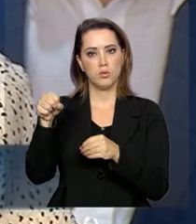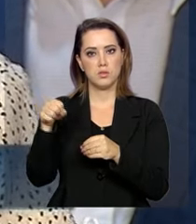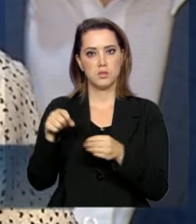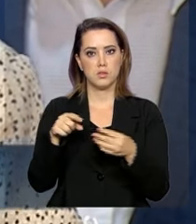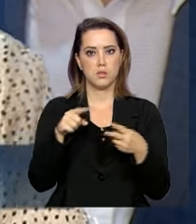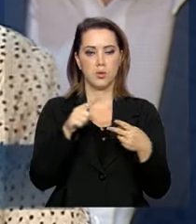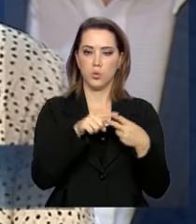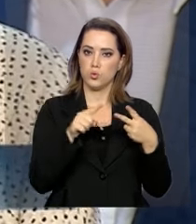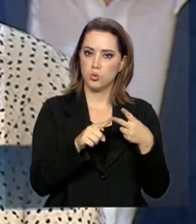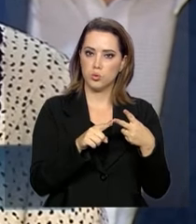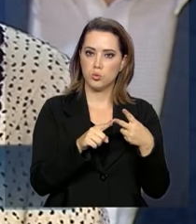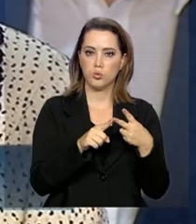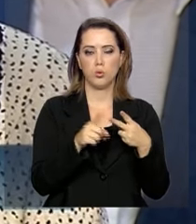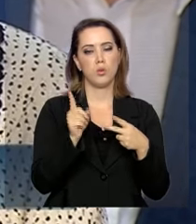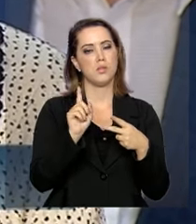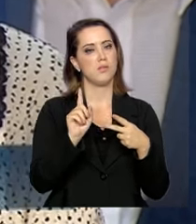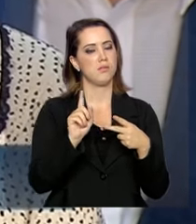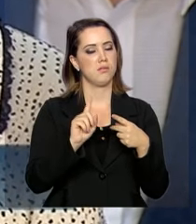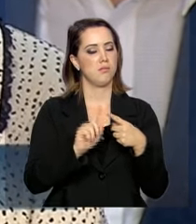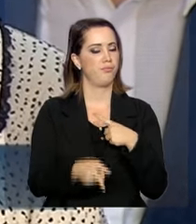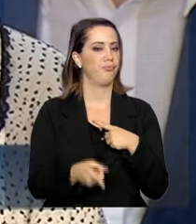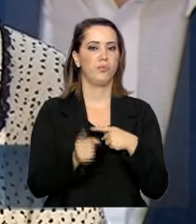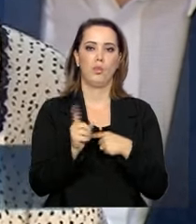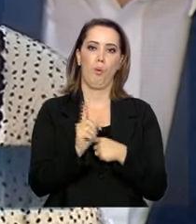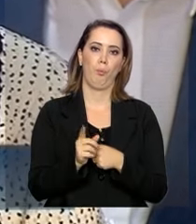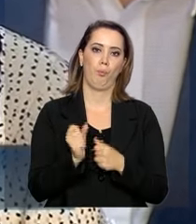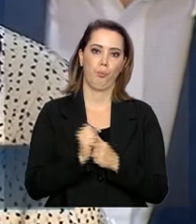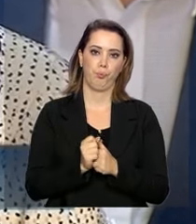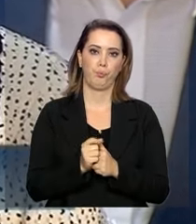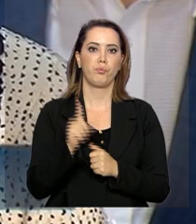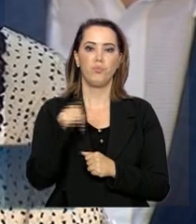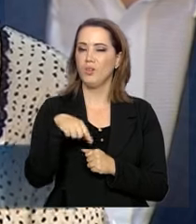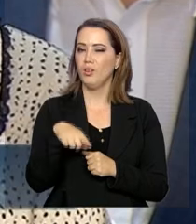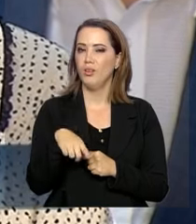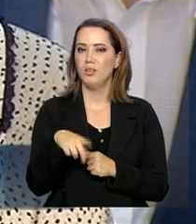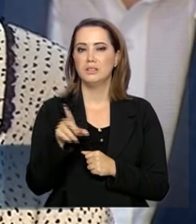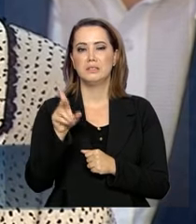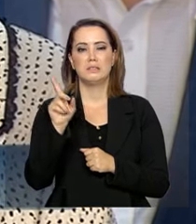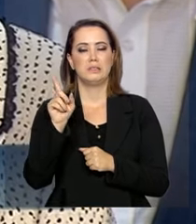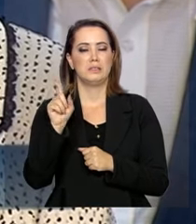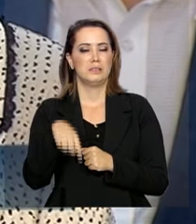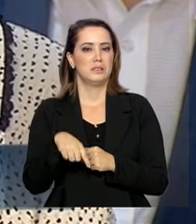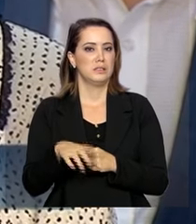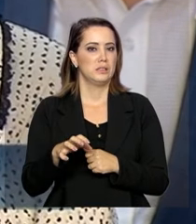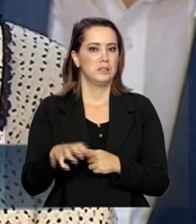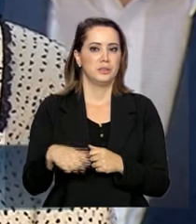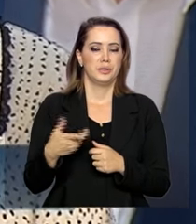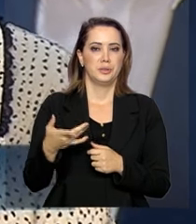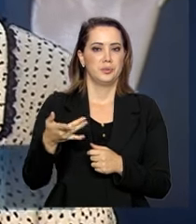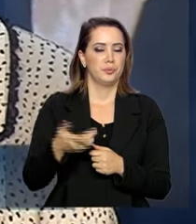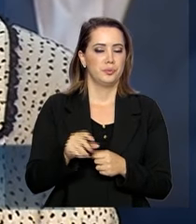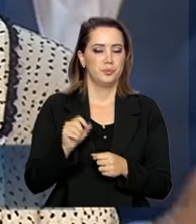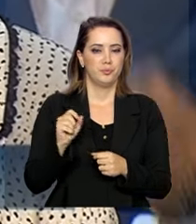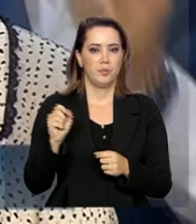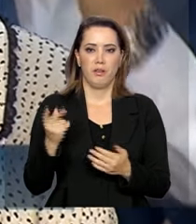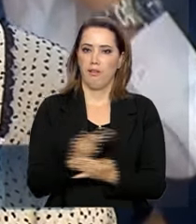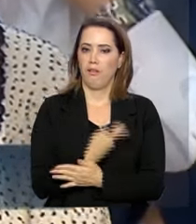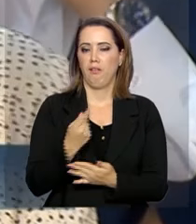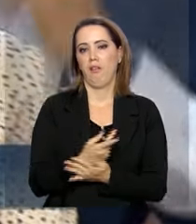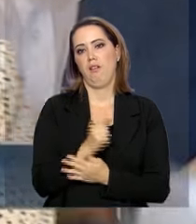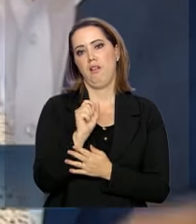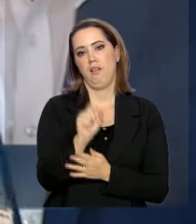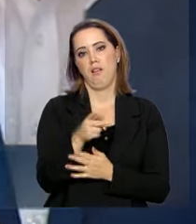votaram contra. Então, é absolutamente subjetiva e insidiosa